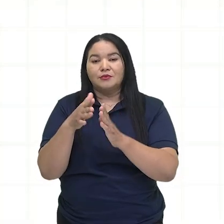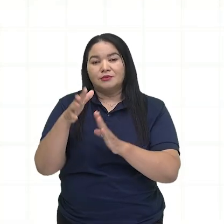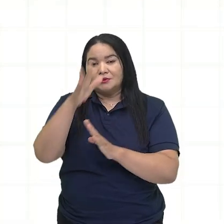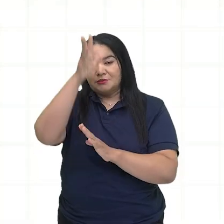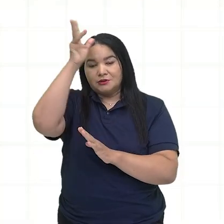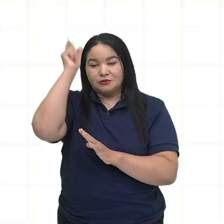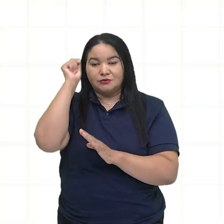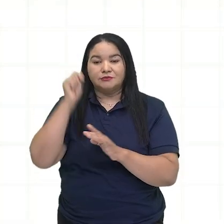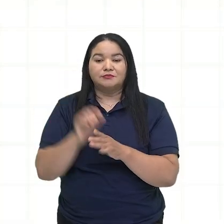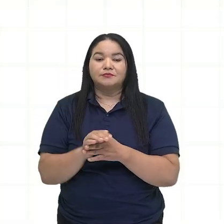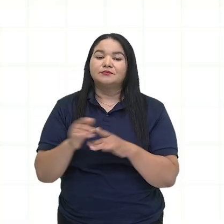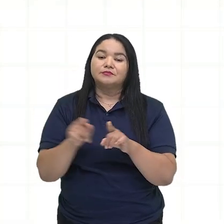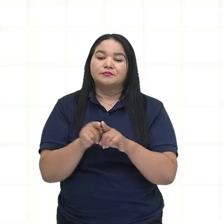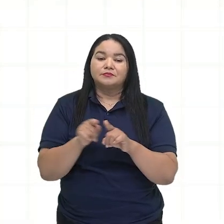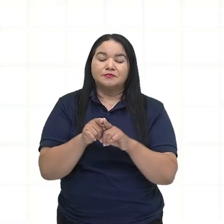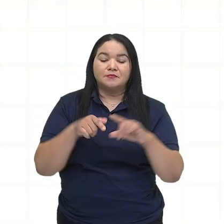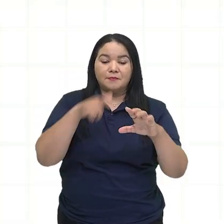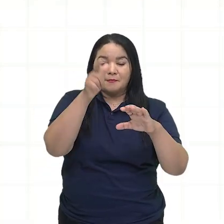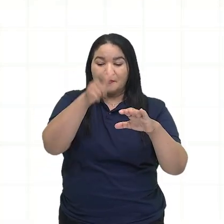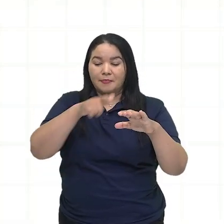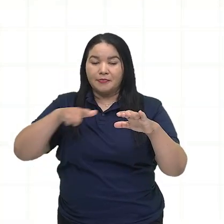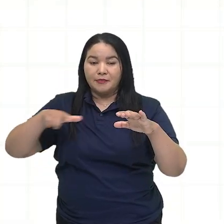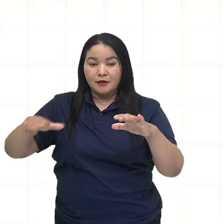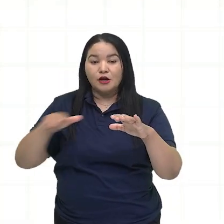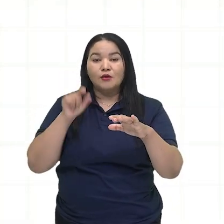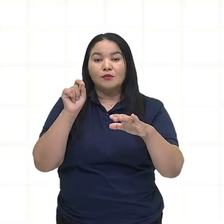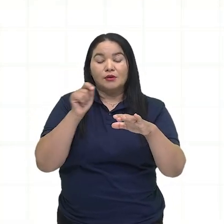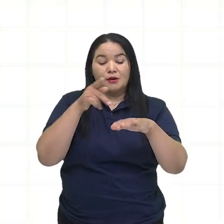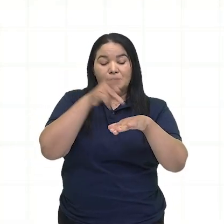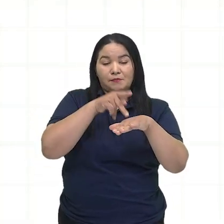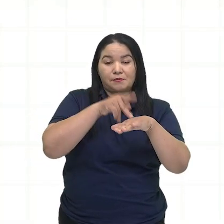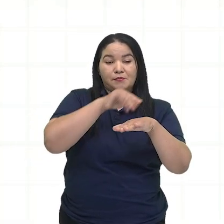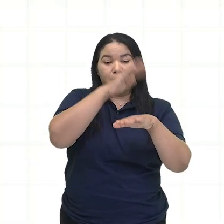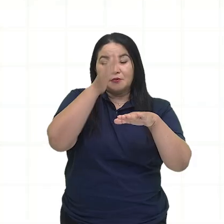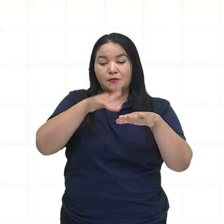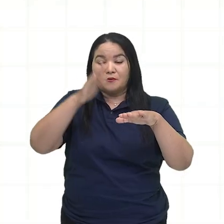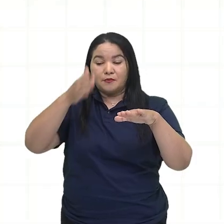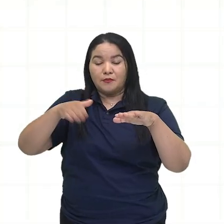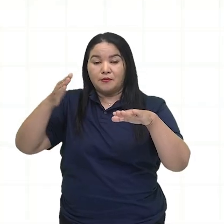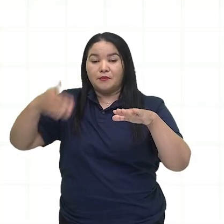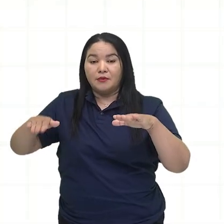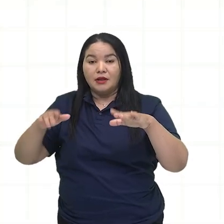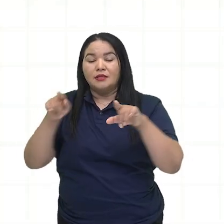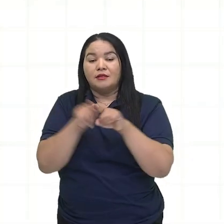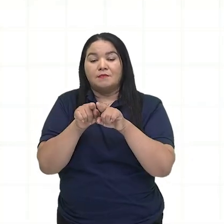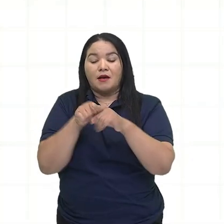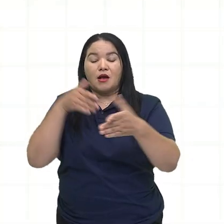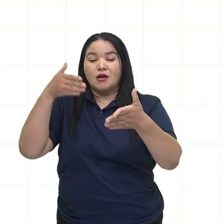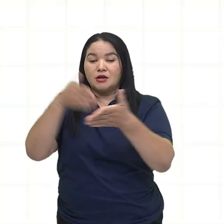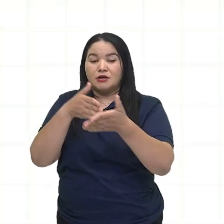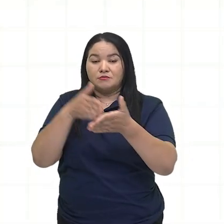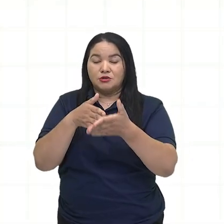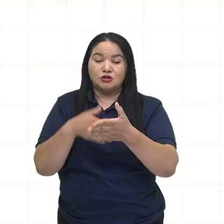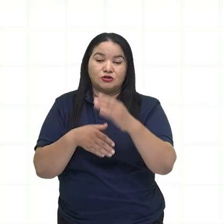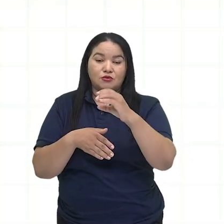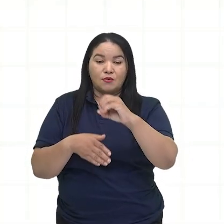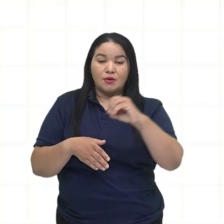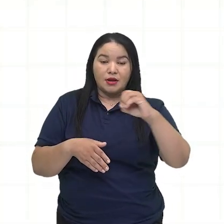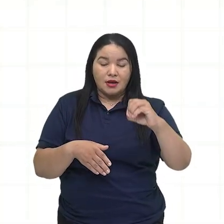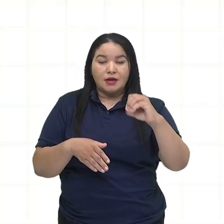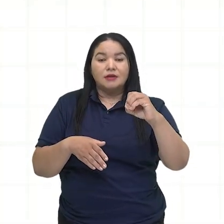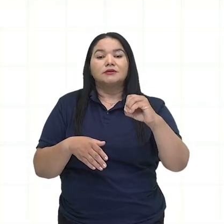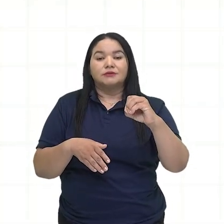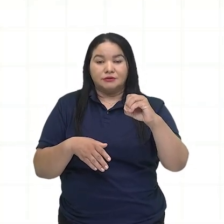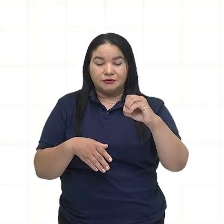de montanhas, né, ela forma o limite oeste da nossa bacia, certo?